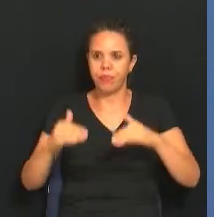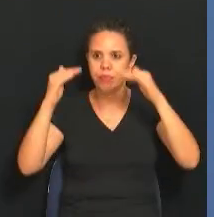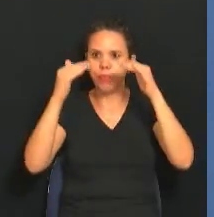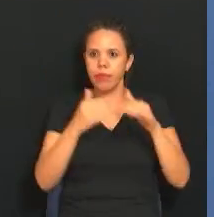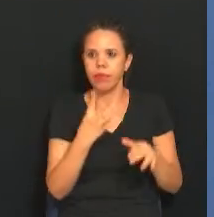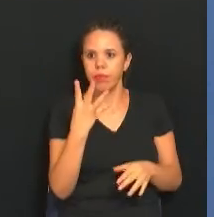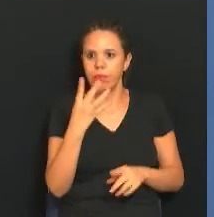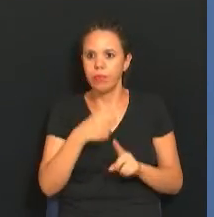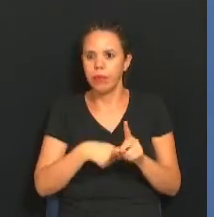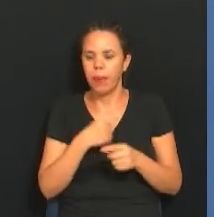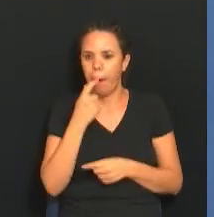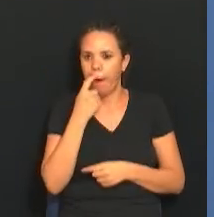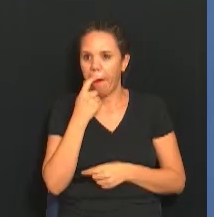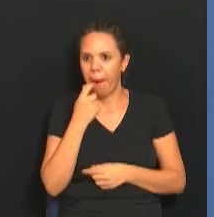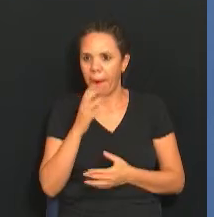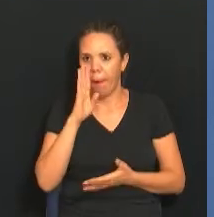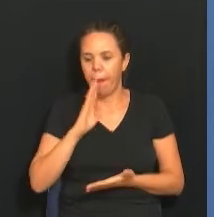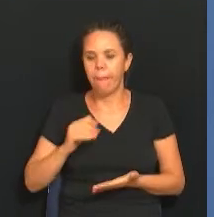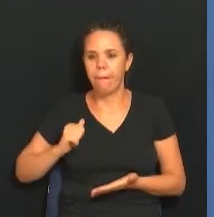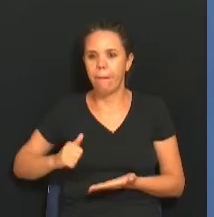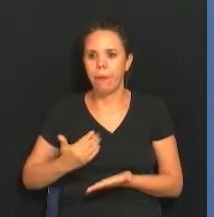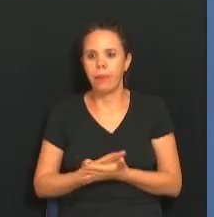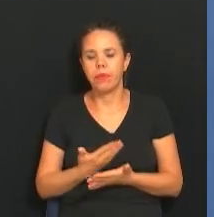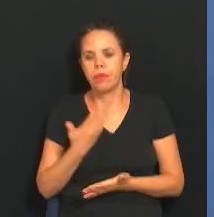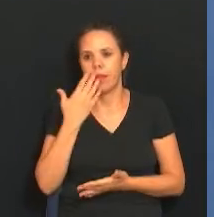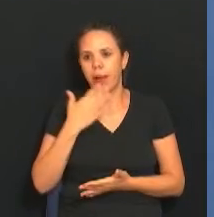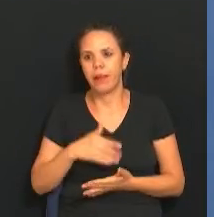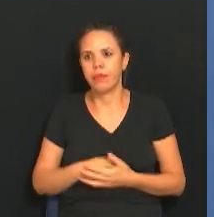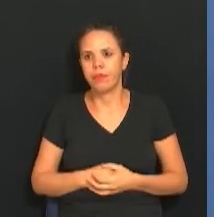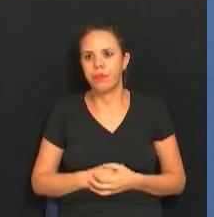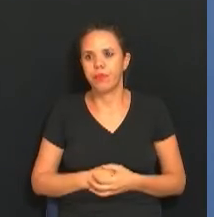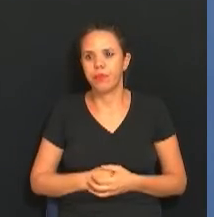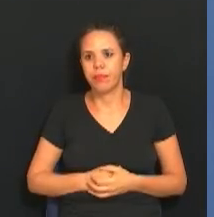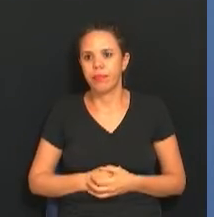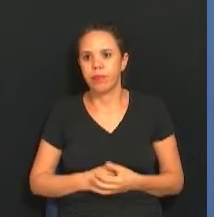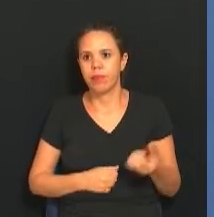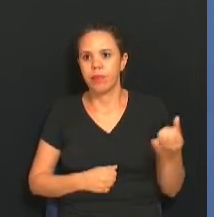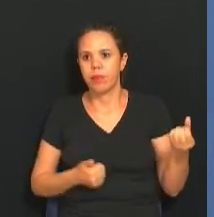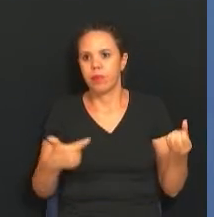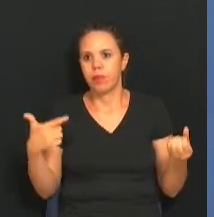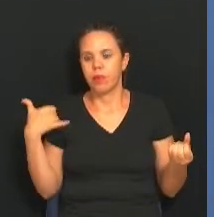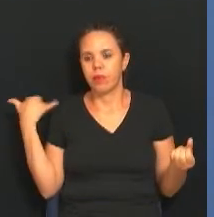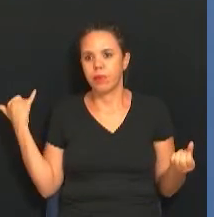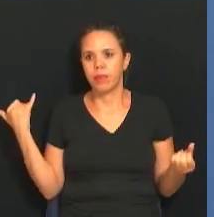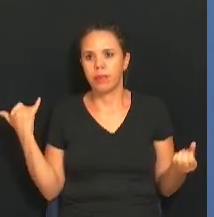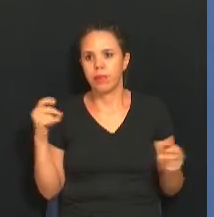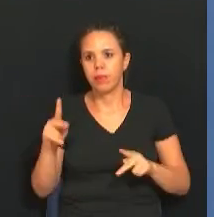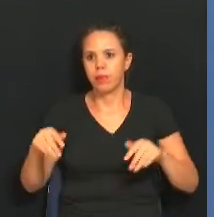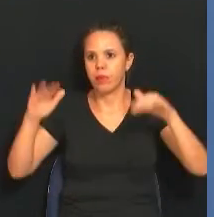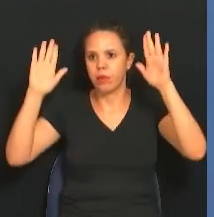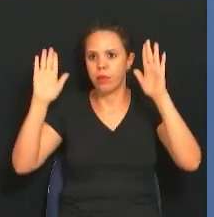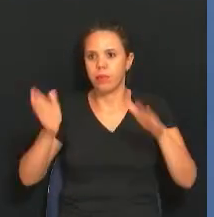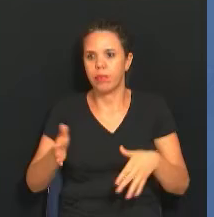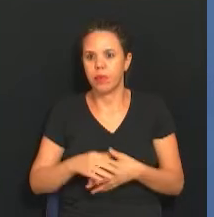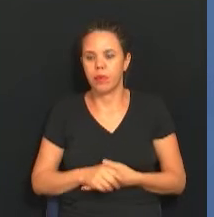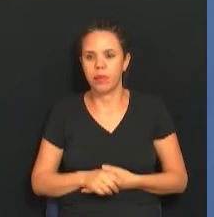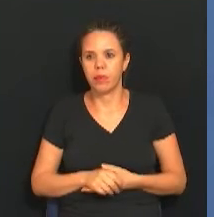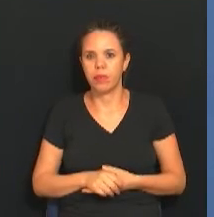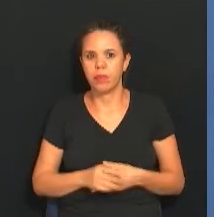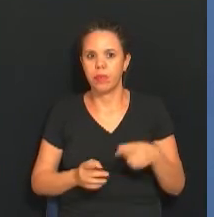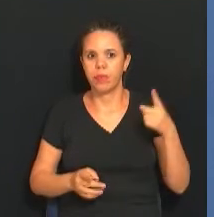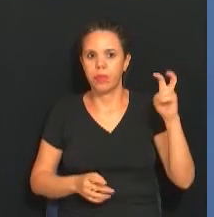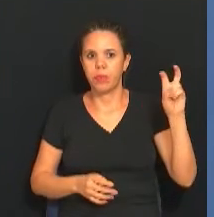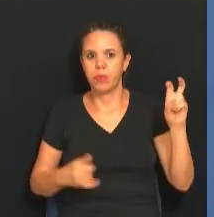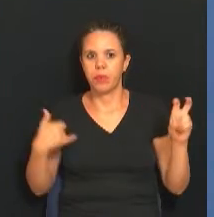período de quatro meses no caso do infantil é de 6 a 12 anos para adultos é considerado a partir de